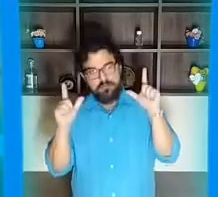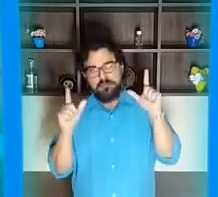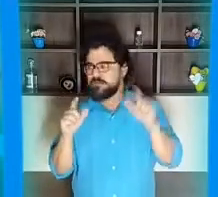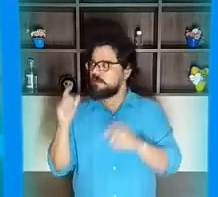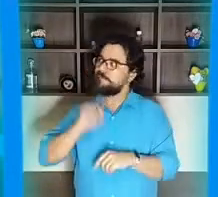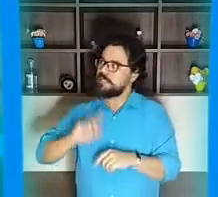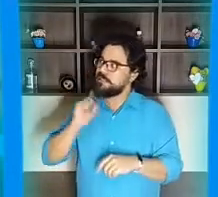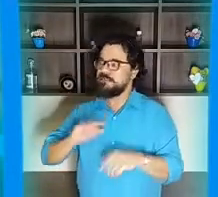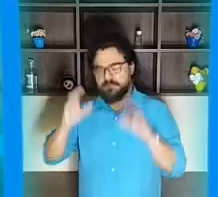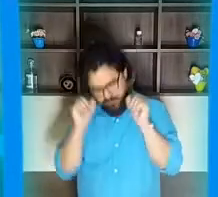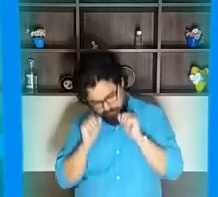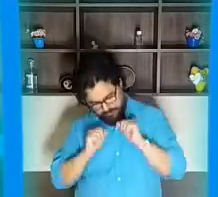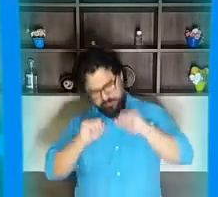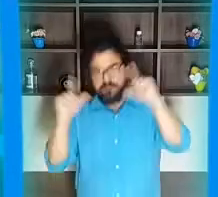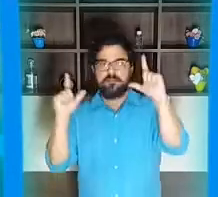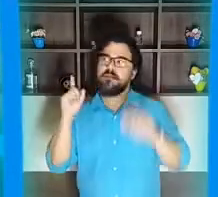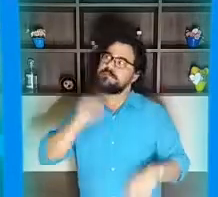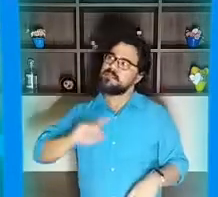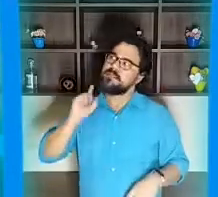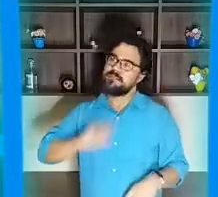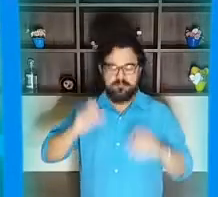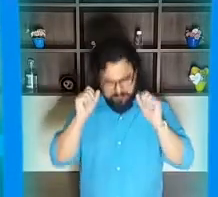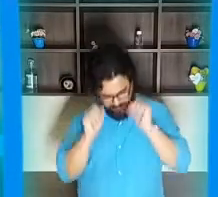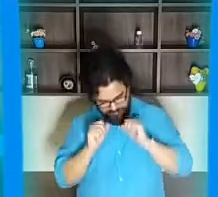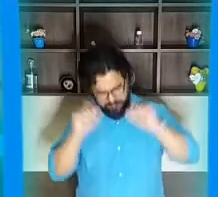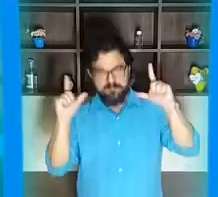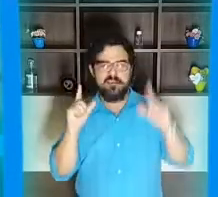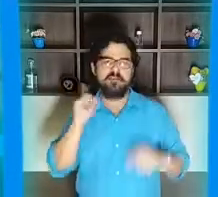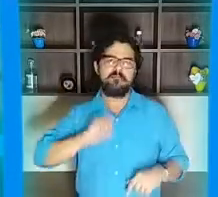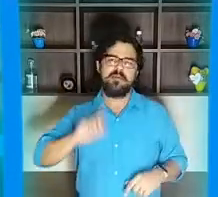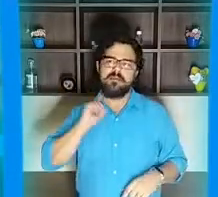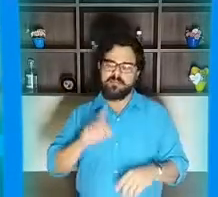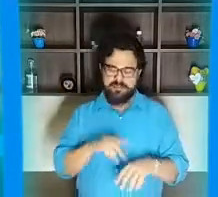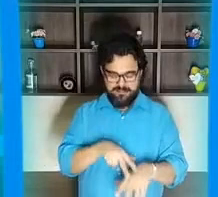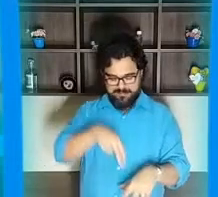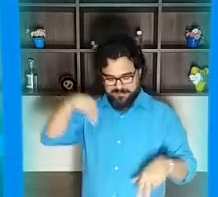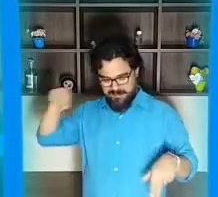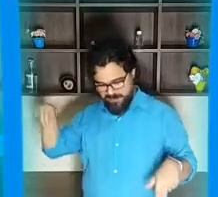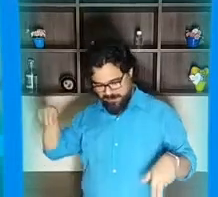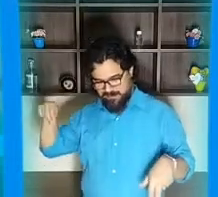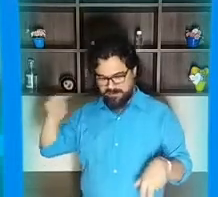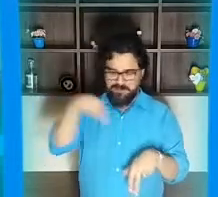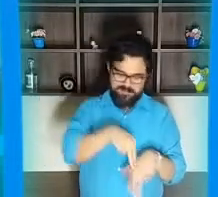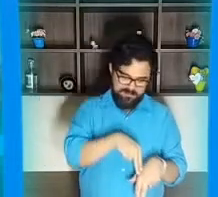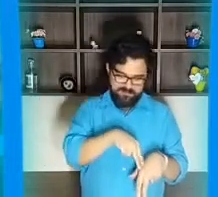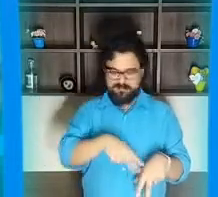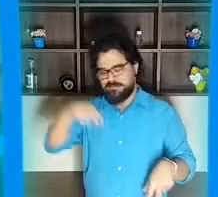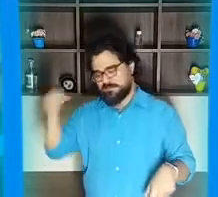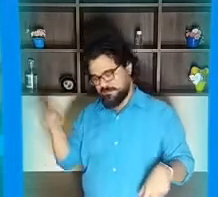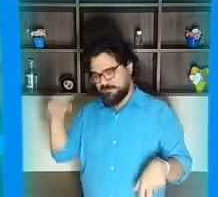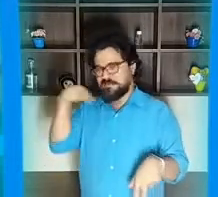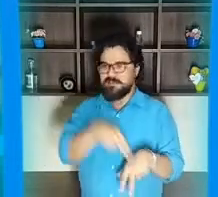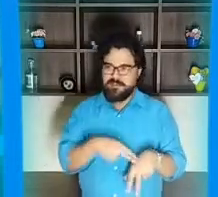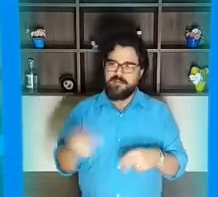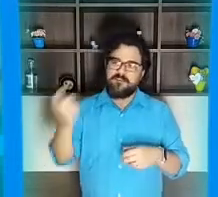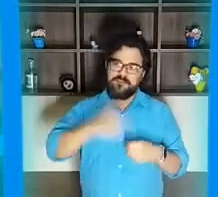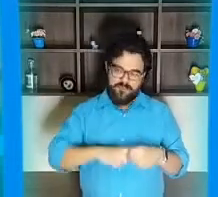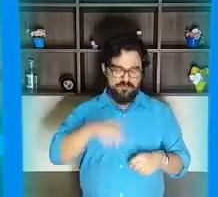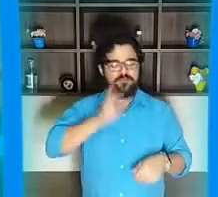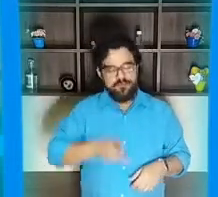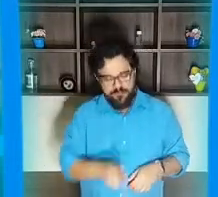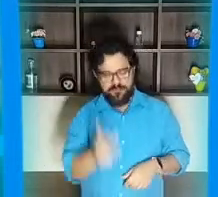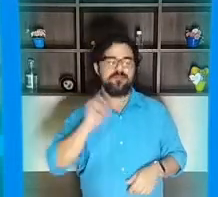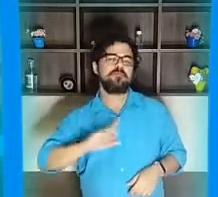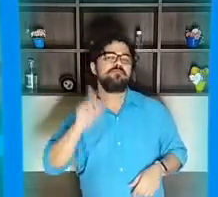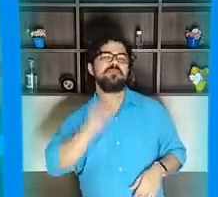Dorme mais um pouco. Desencarna, reencarna. Minas. Minas, não é, Minas é o universo. Não, tá explicado. Não, olha